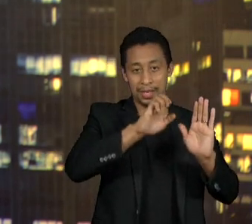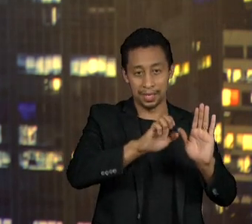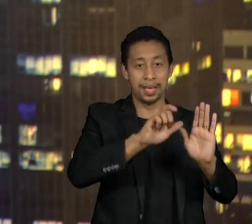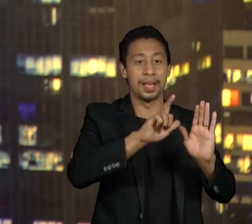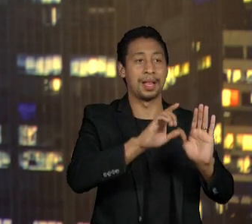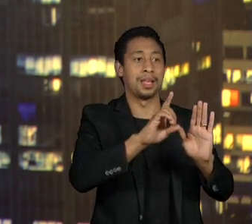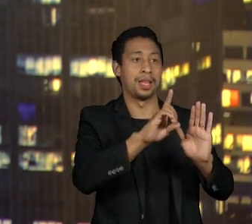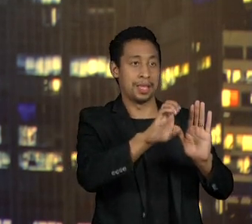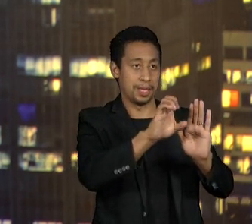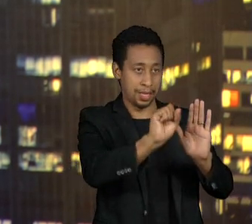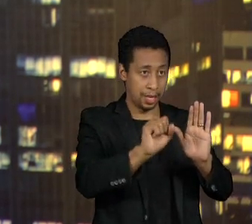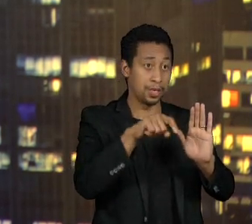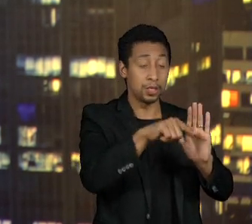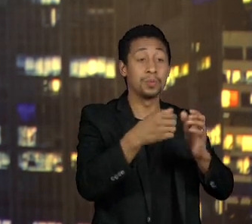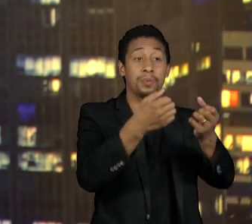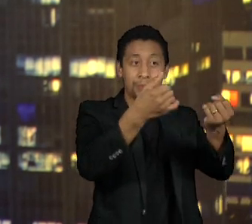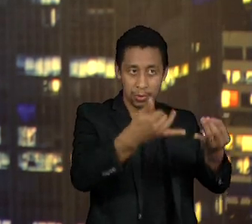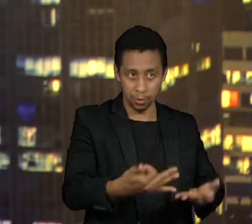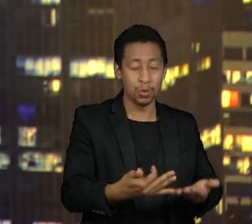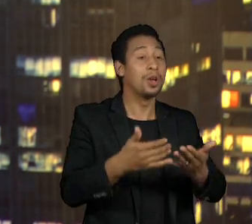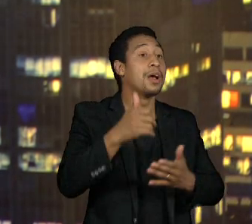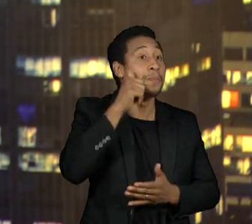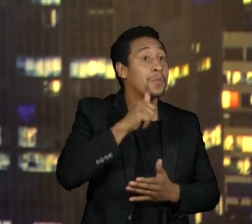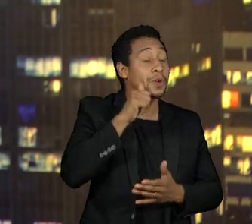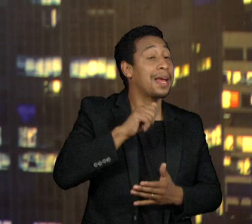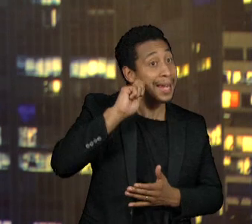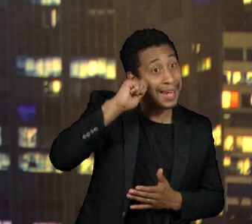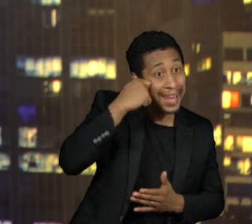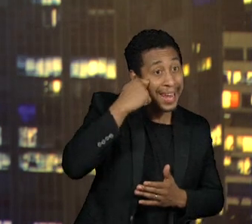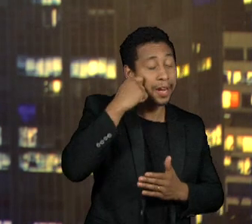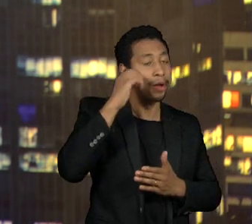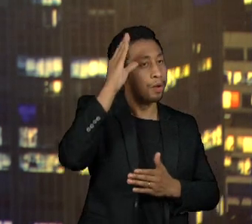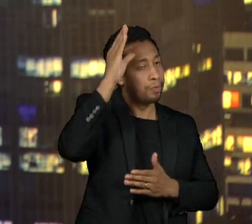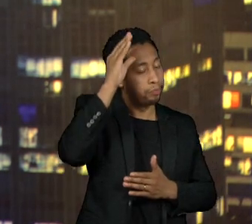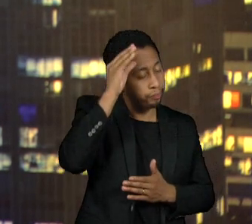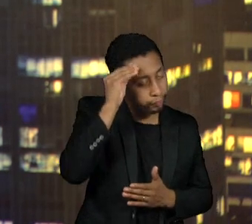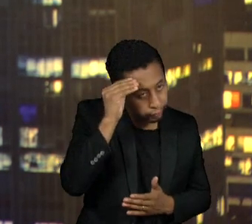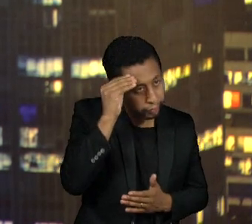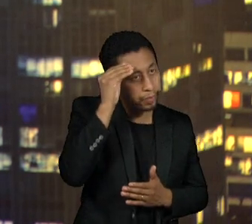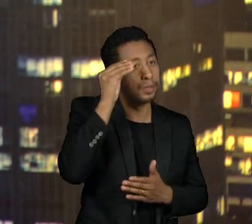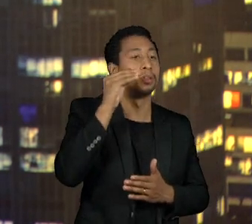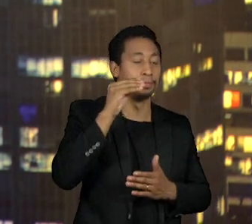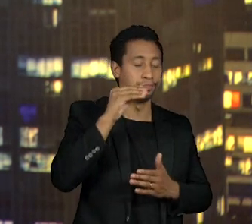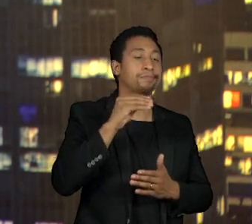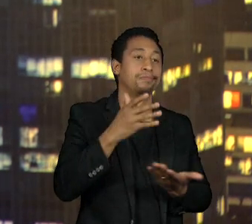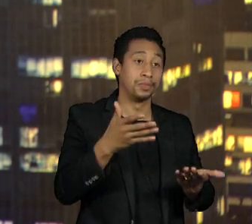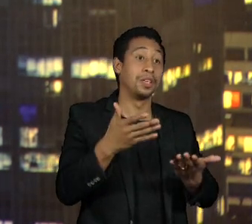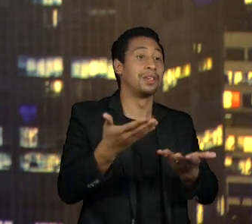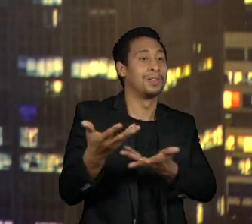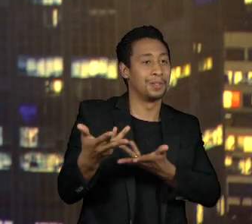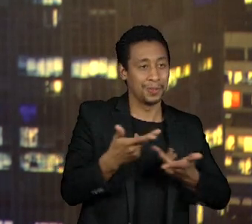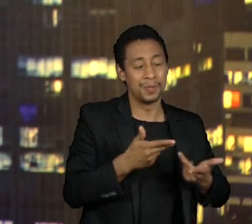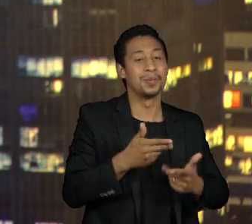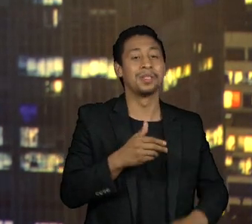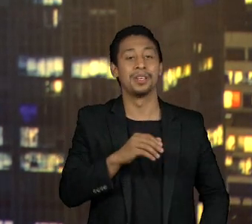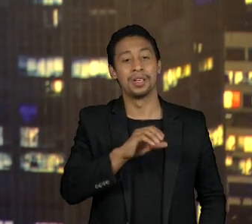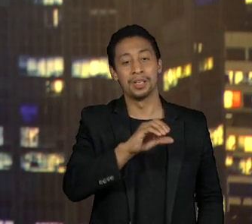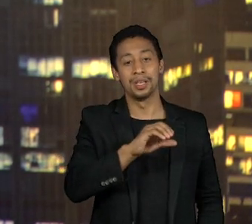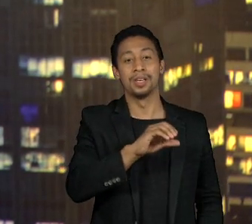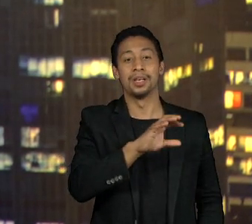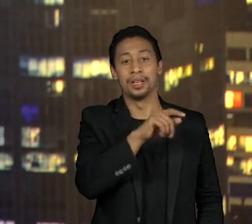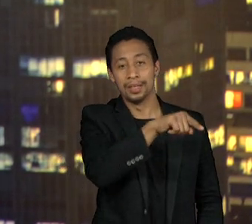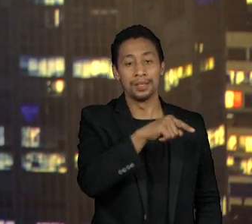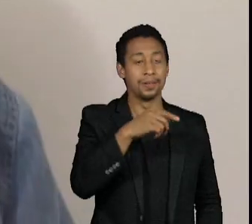ainda mais o ensino das meninas negras na pandemia. Sobre isso, nós conversamos com Suelaine Carneiro, coordenadora de Educação e Pesquisa